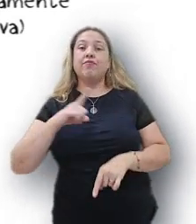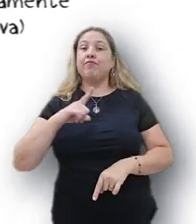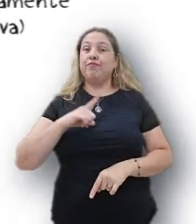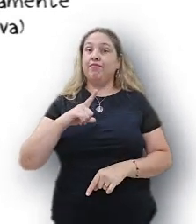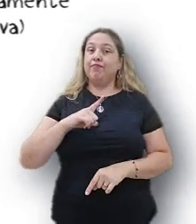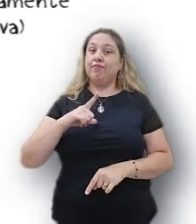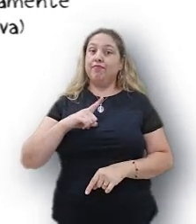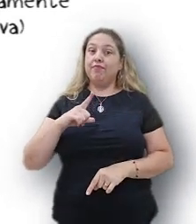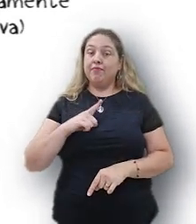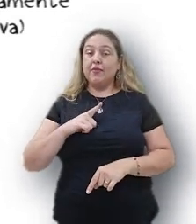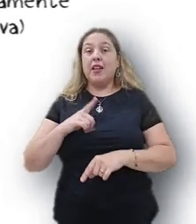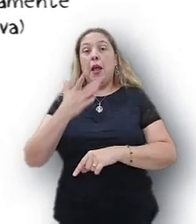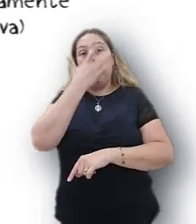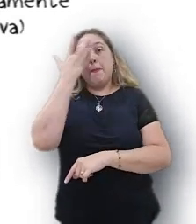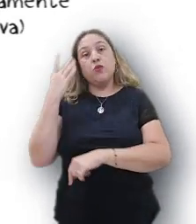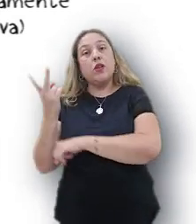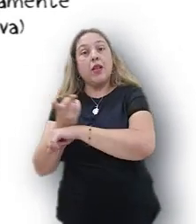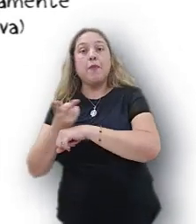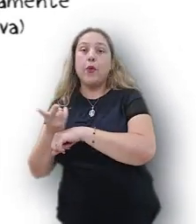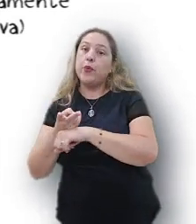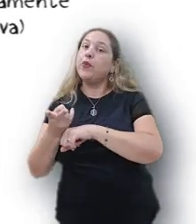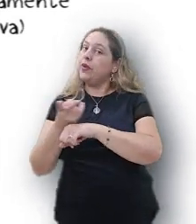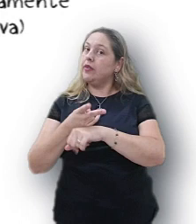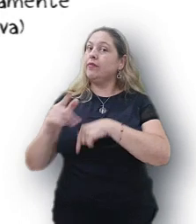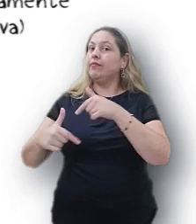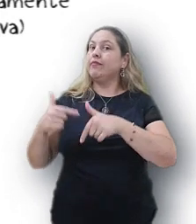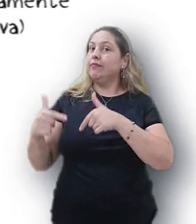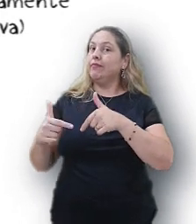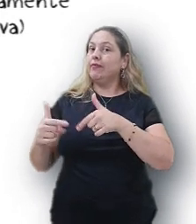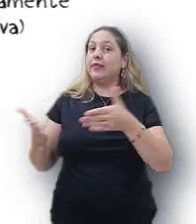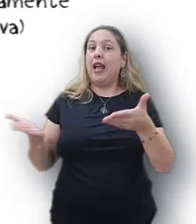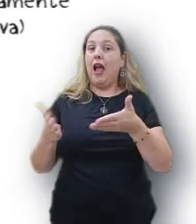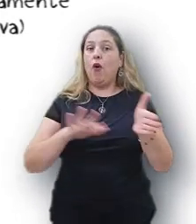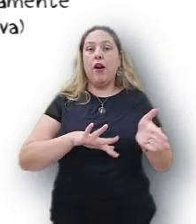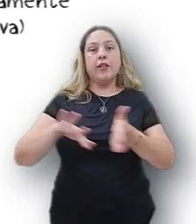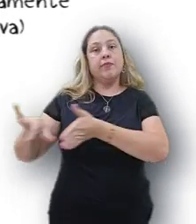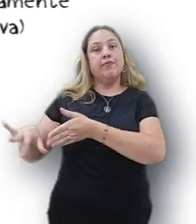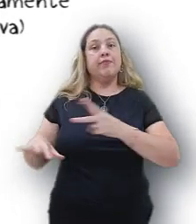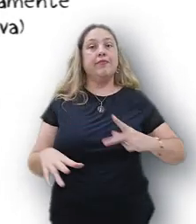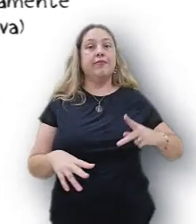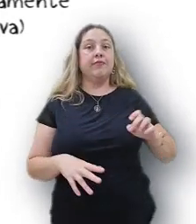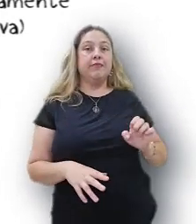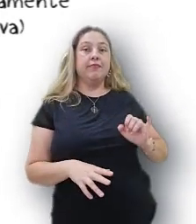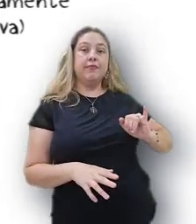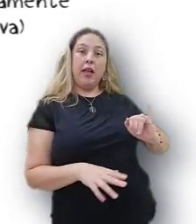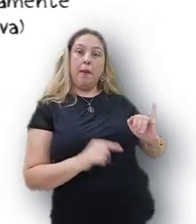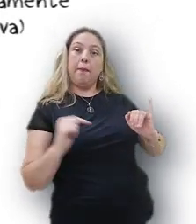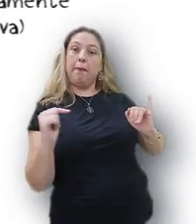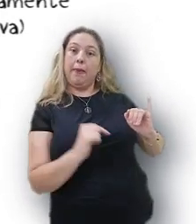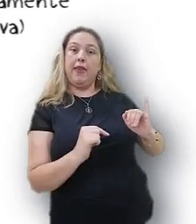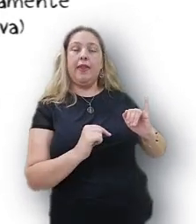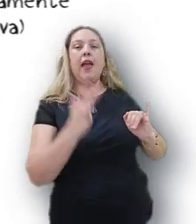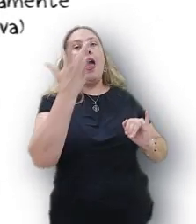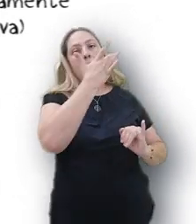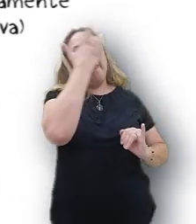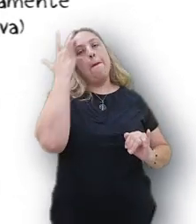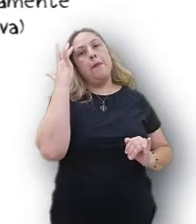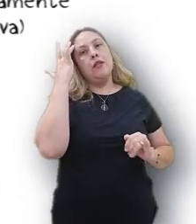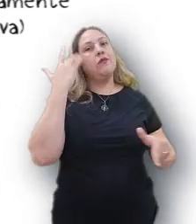são apenas as pessoas que trabalham no momento, mas também abrange aqueles que estão em busca de um